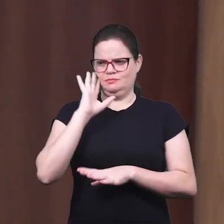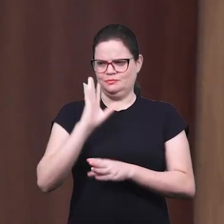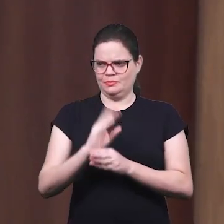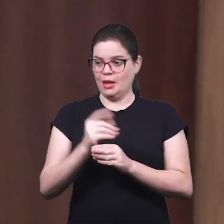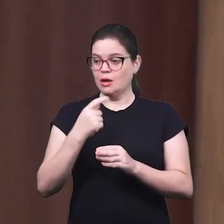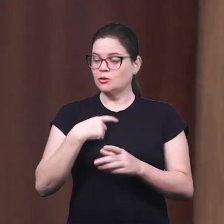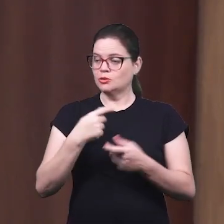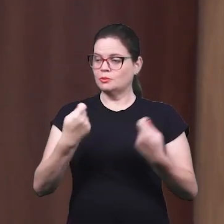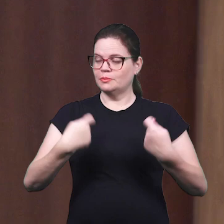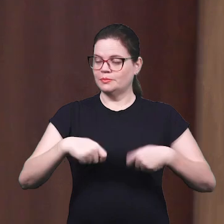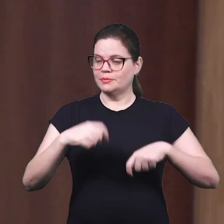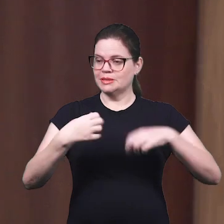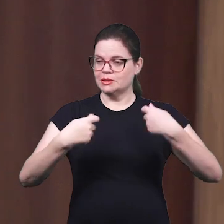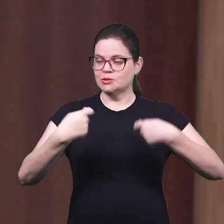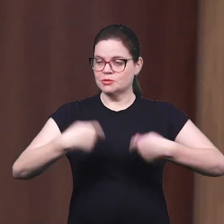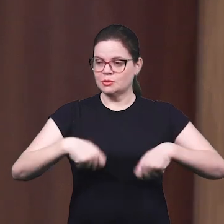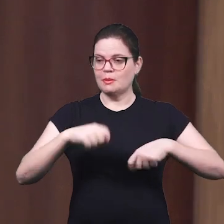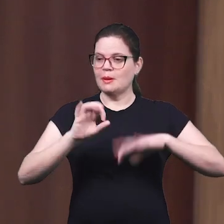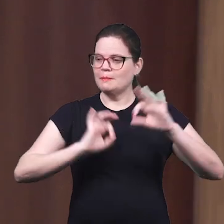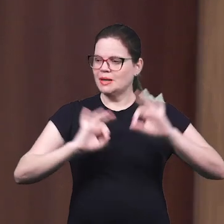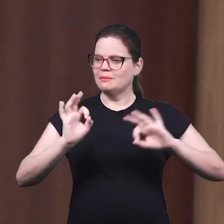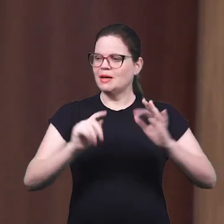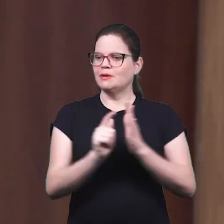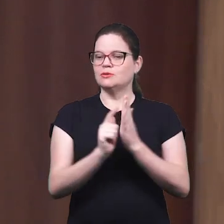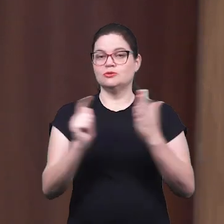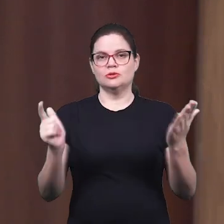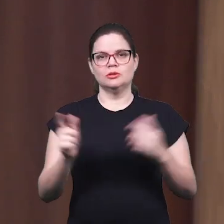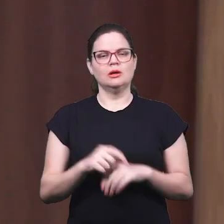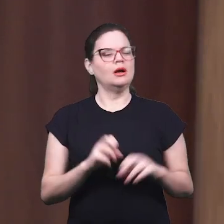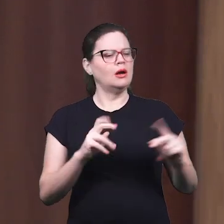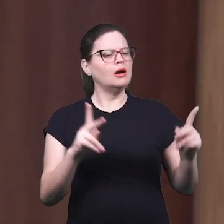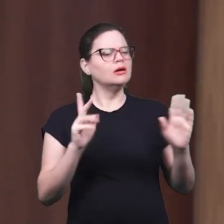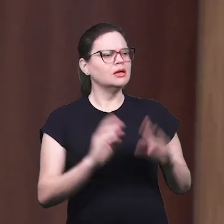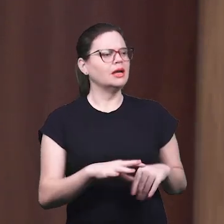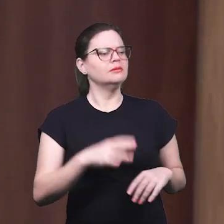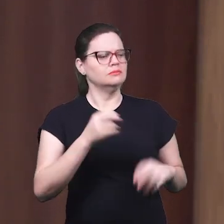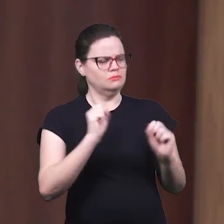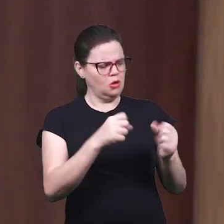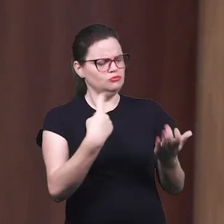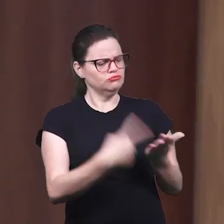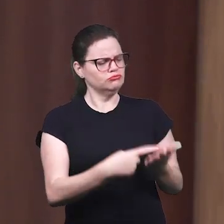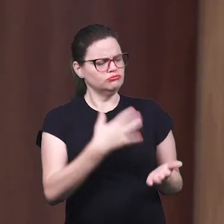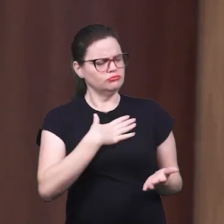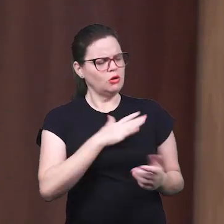contar comigo. Então, todo dia, meio-dia, ele ligava para mim pedir notícias.